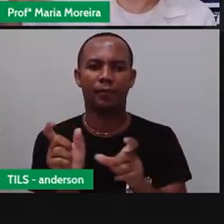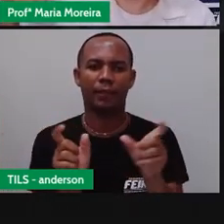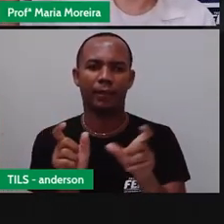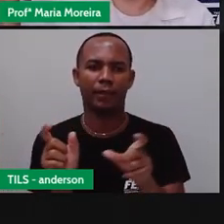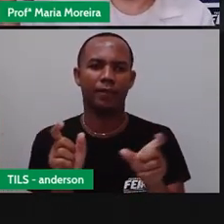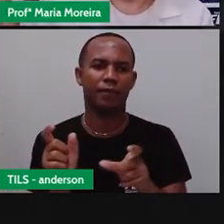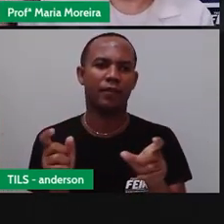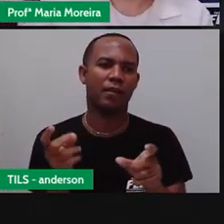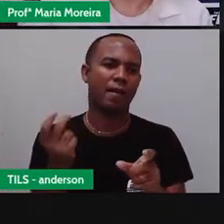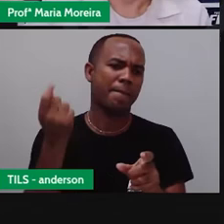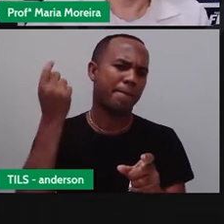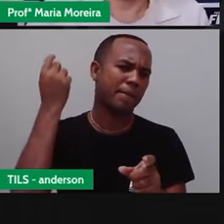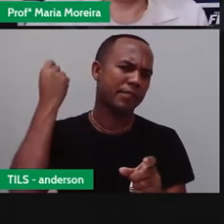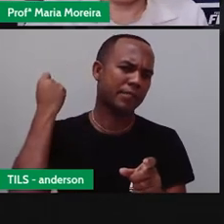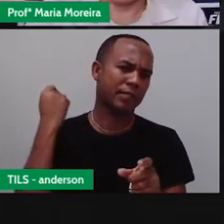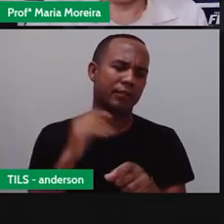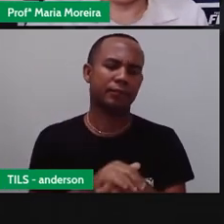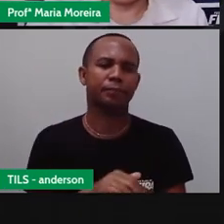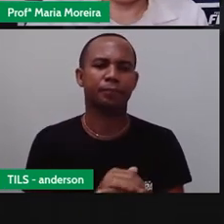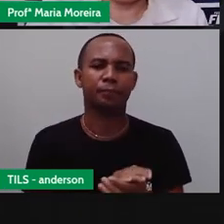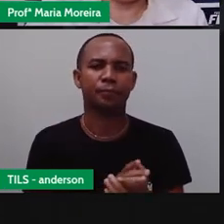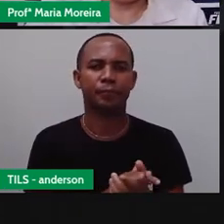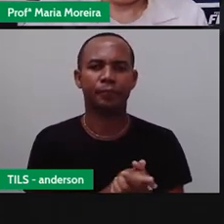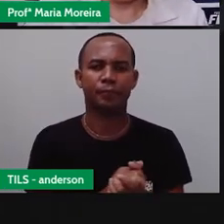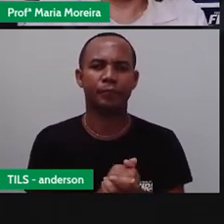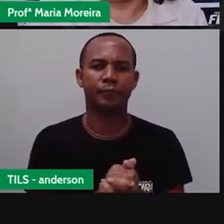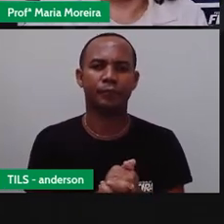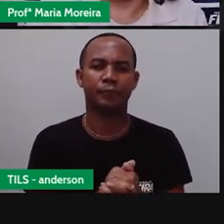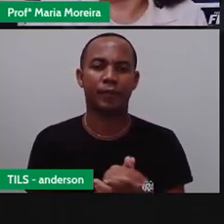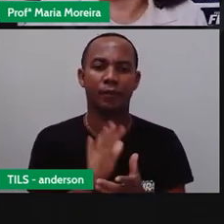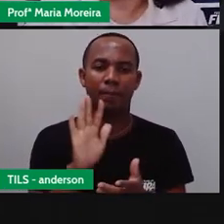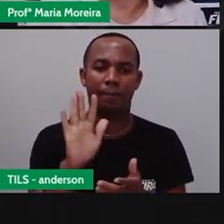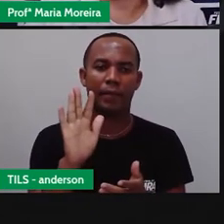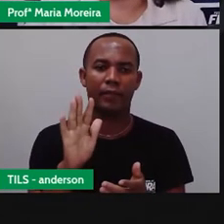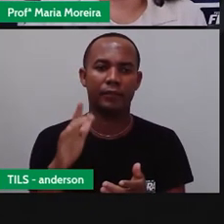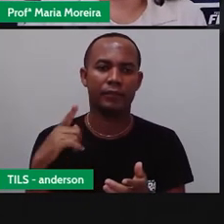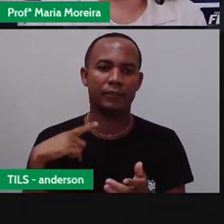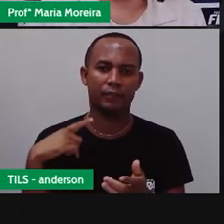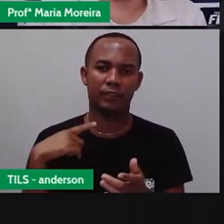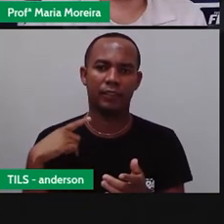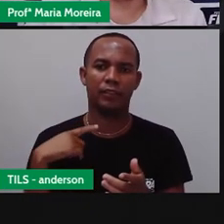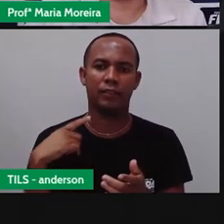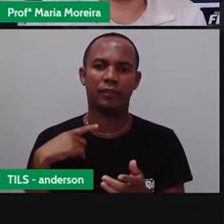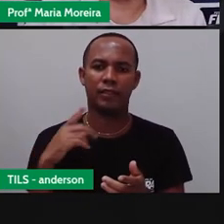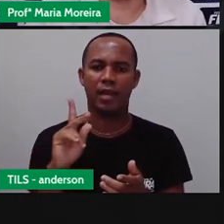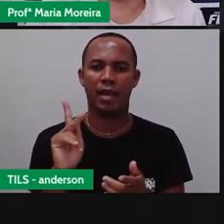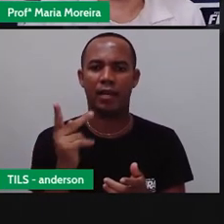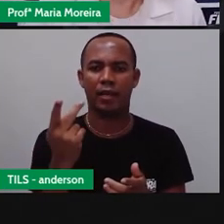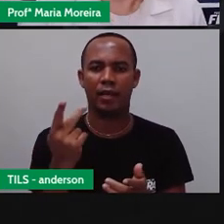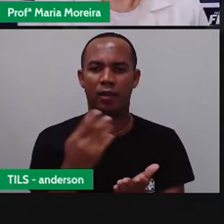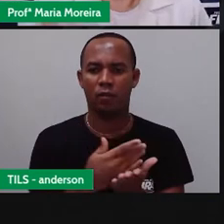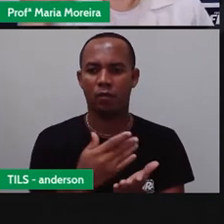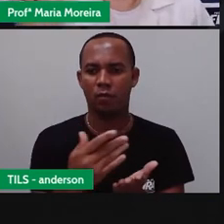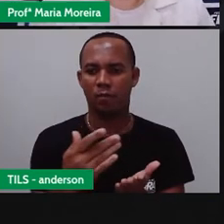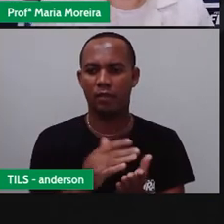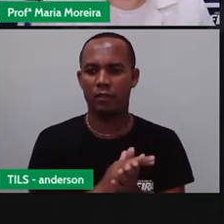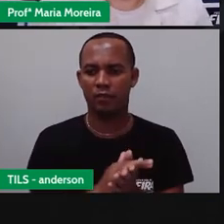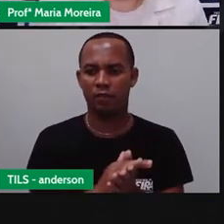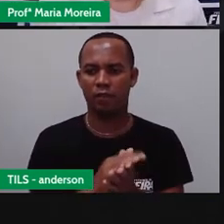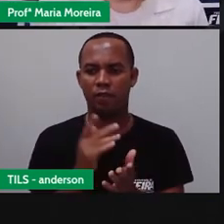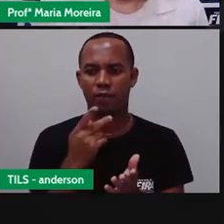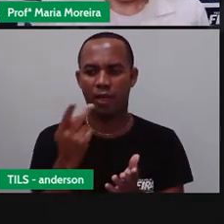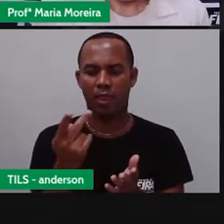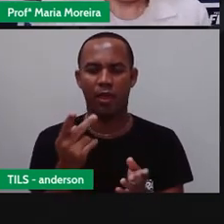palavras elas o que bem mais antigas é isso um mais uma galo e não aparece só no início não tá gente vamos